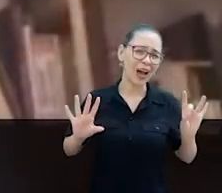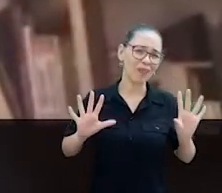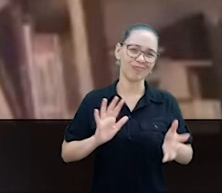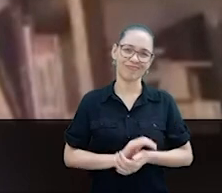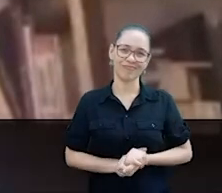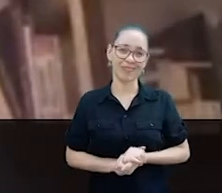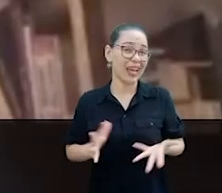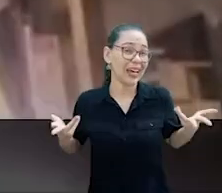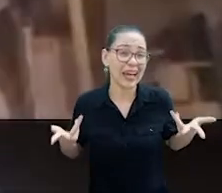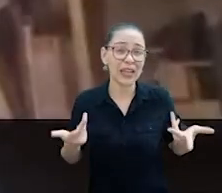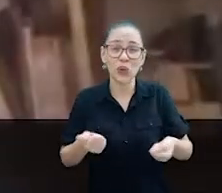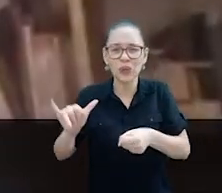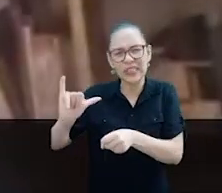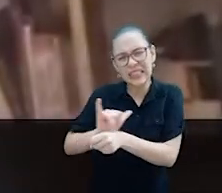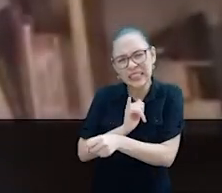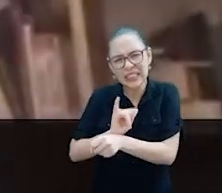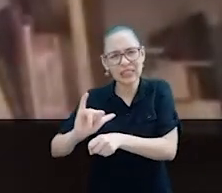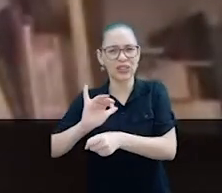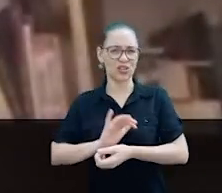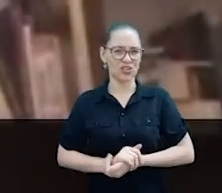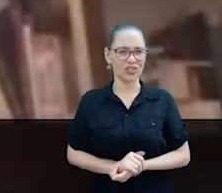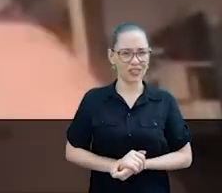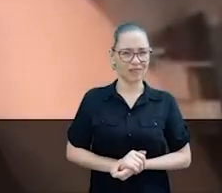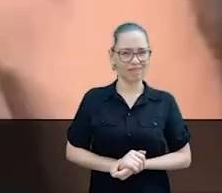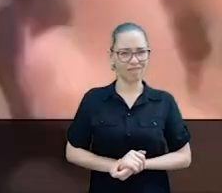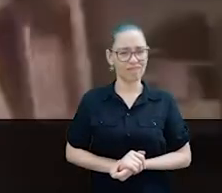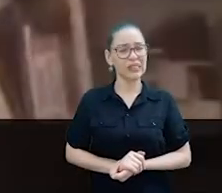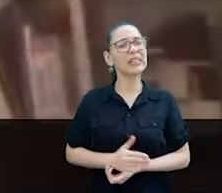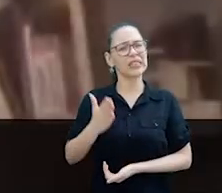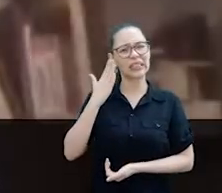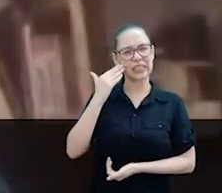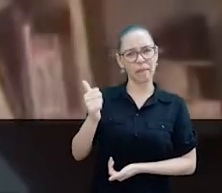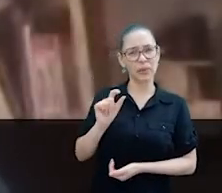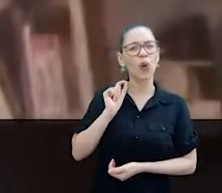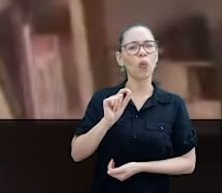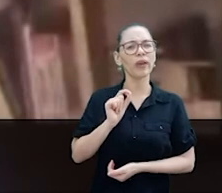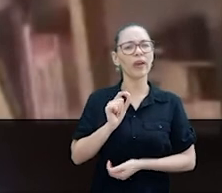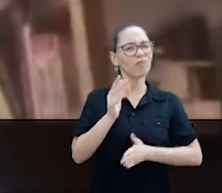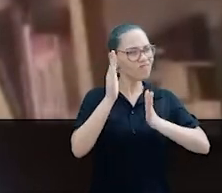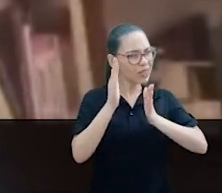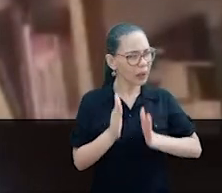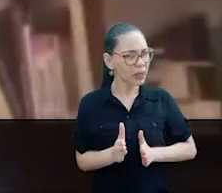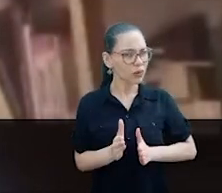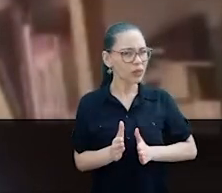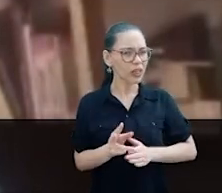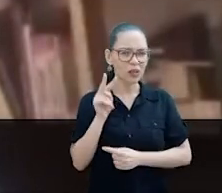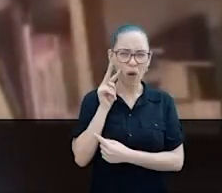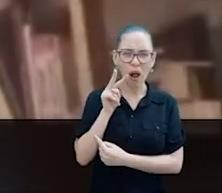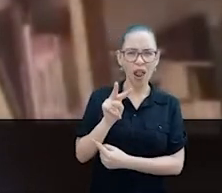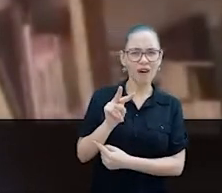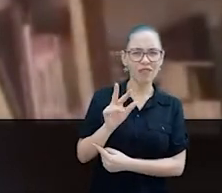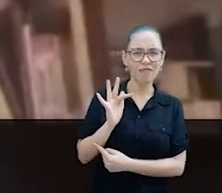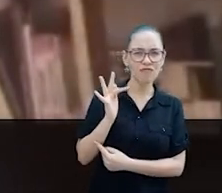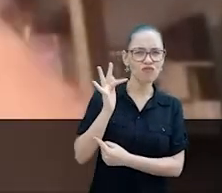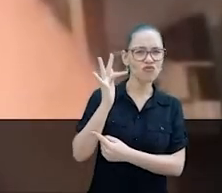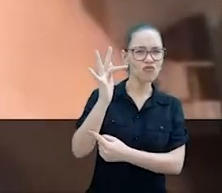muito especial, uma pessoa genial, um estrategista, uma pessoa que apontava